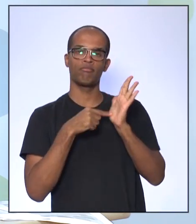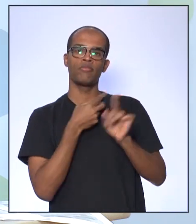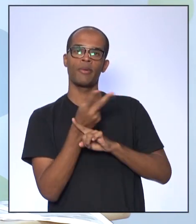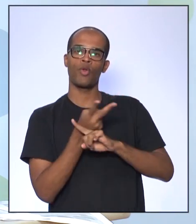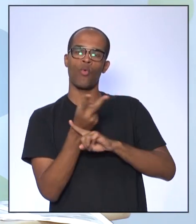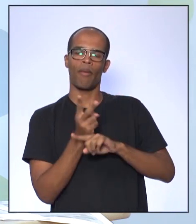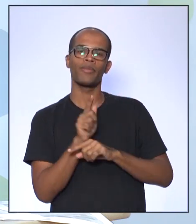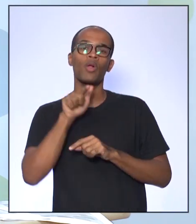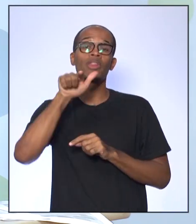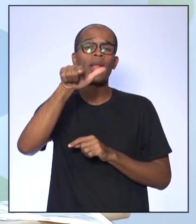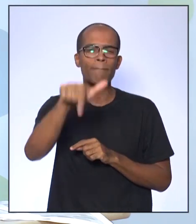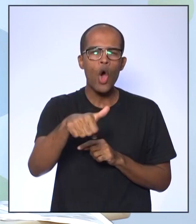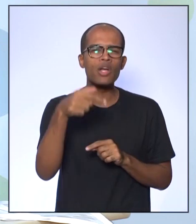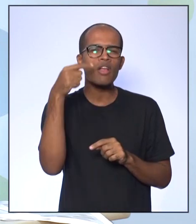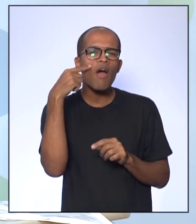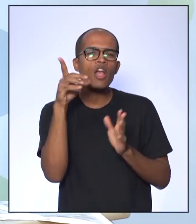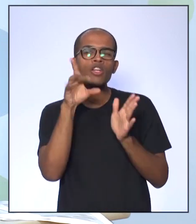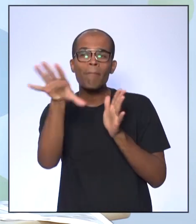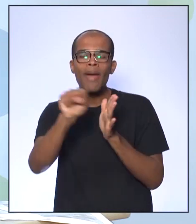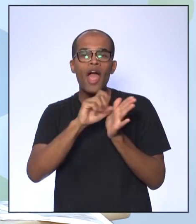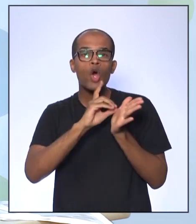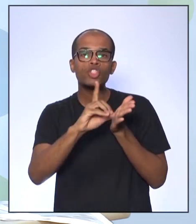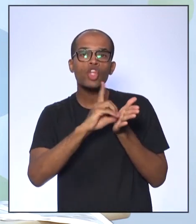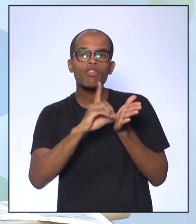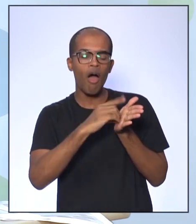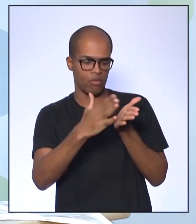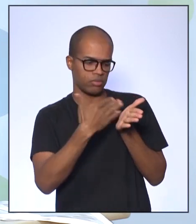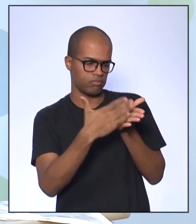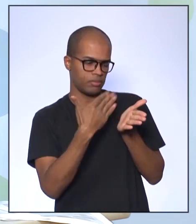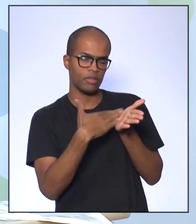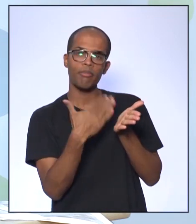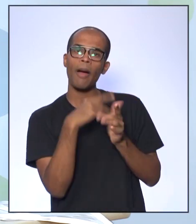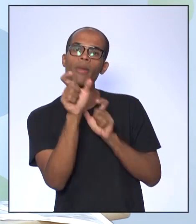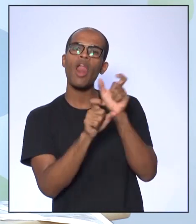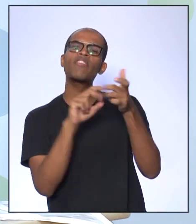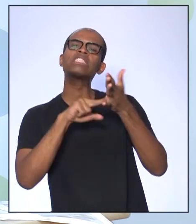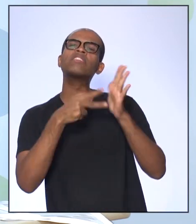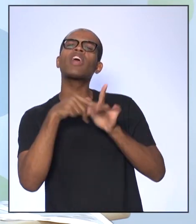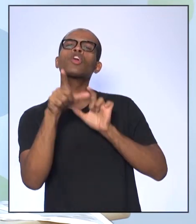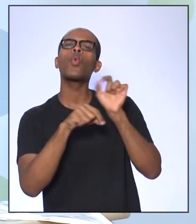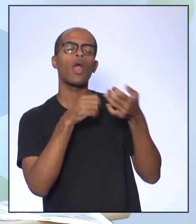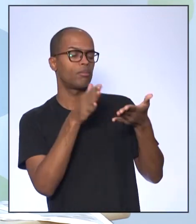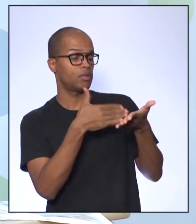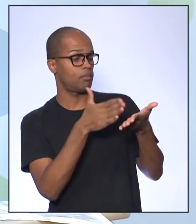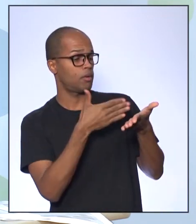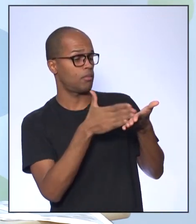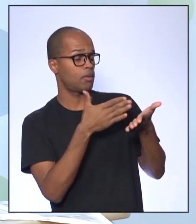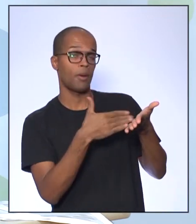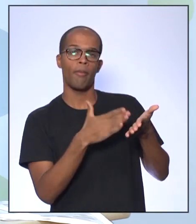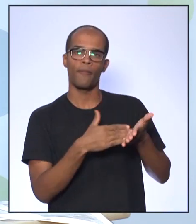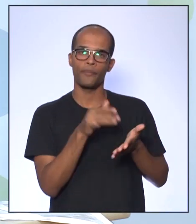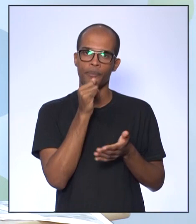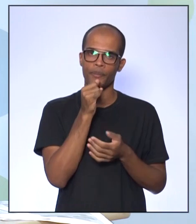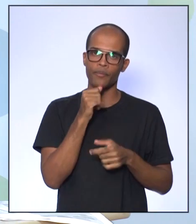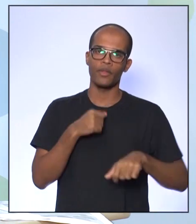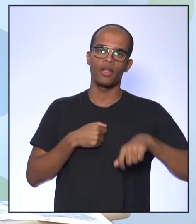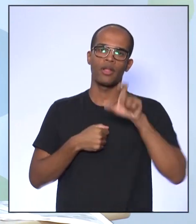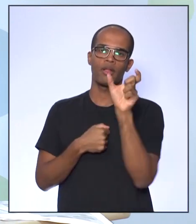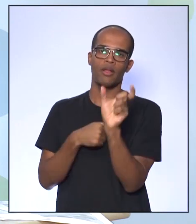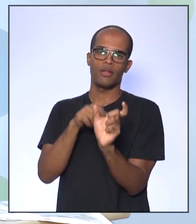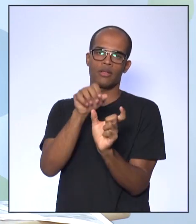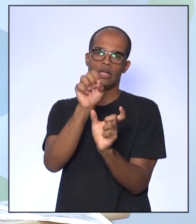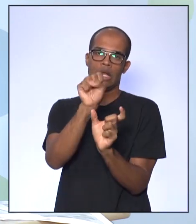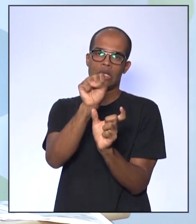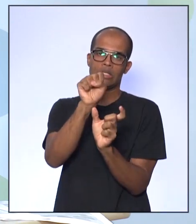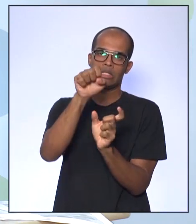lá depois, né, com mais calma, e procure o significado de algumas palavras. Por exemplo, ele usou a palavra